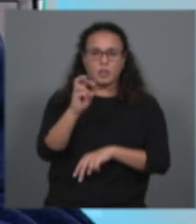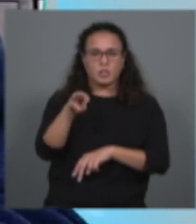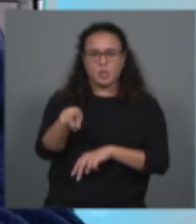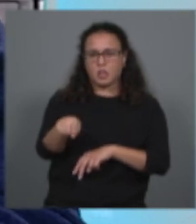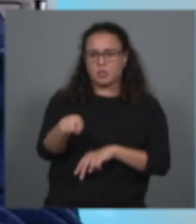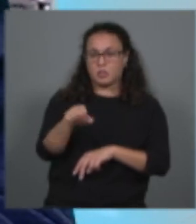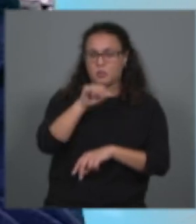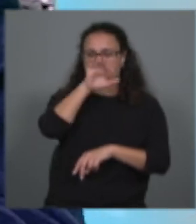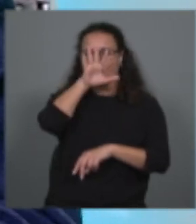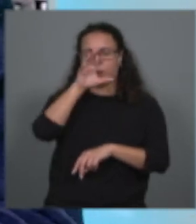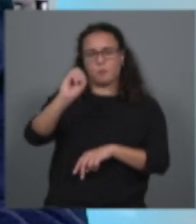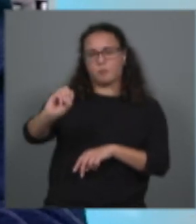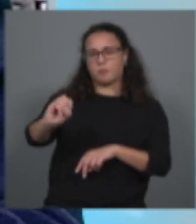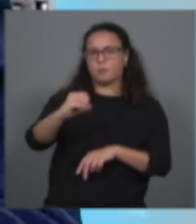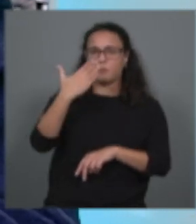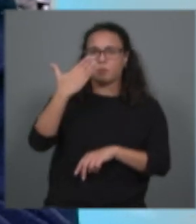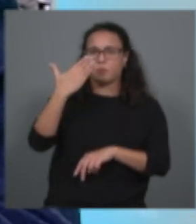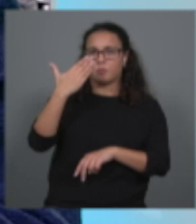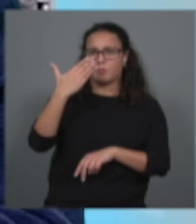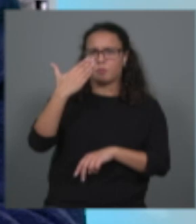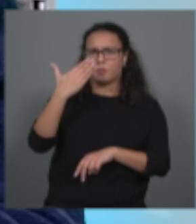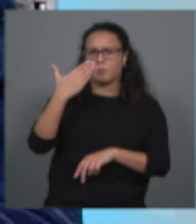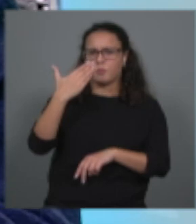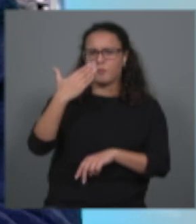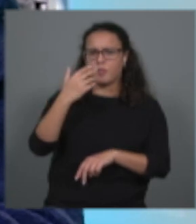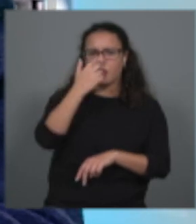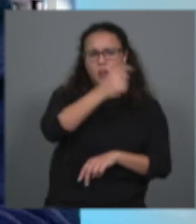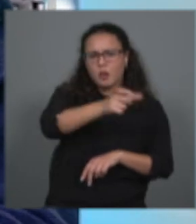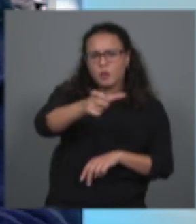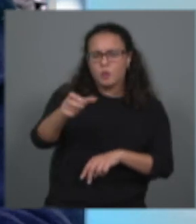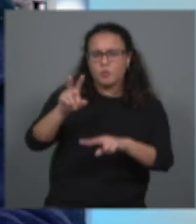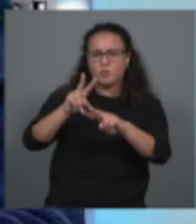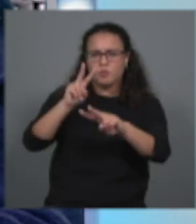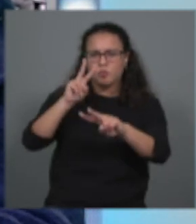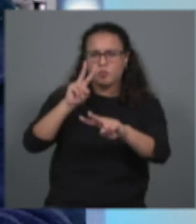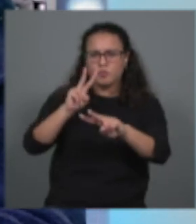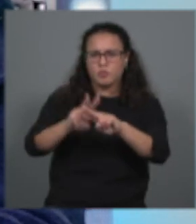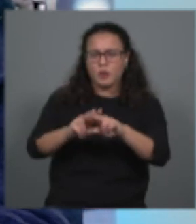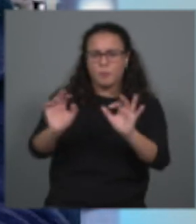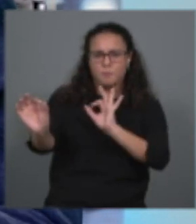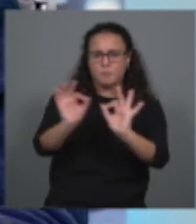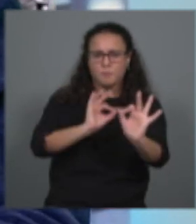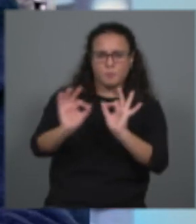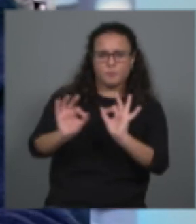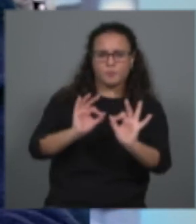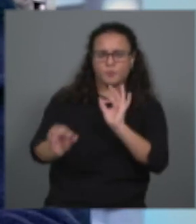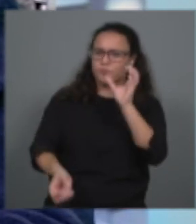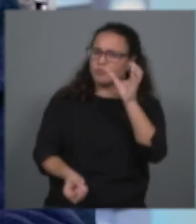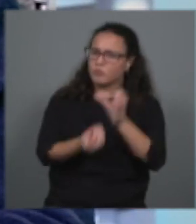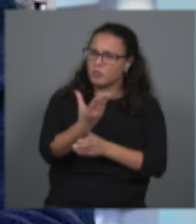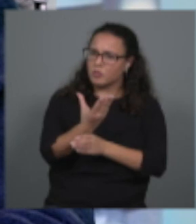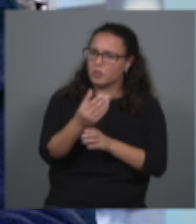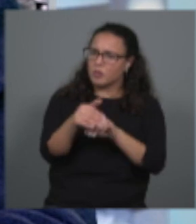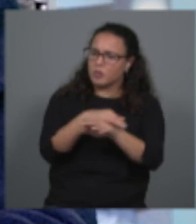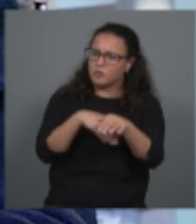tinham fé, mas tinham-lhe tal amor, tal respeito, tal carinho, que fazem-lhe uma homenagem